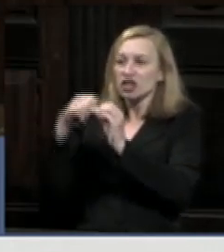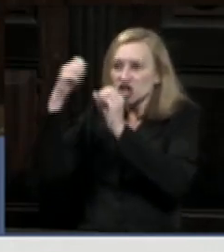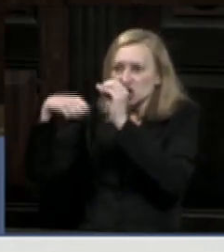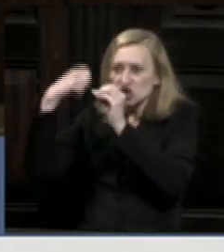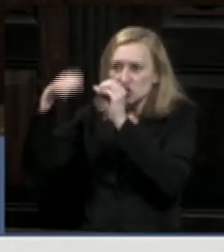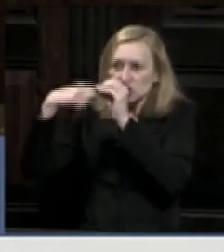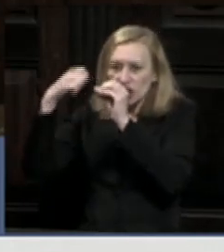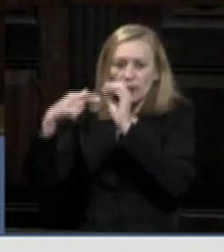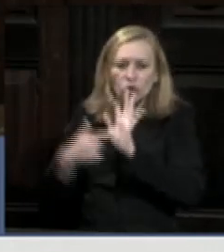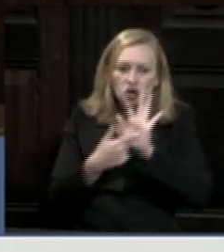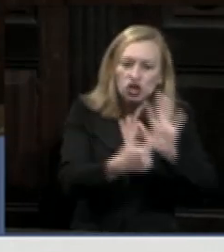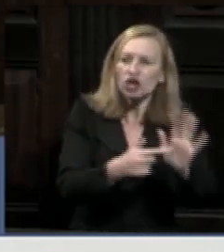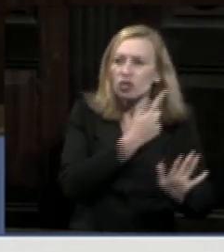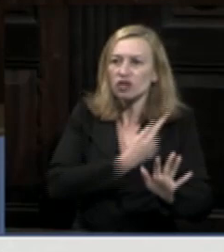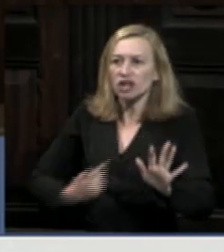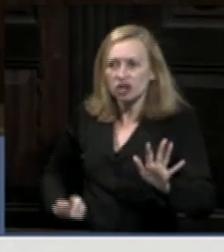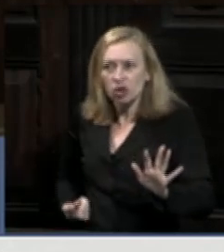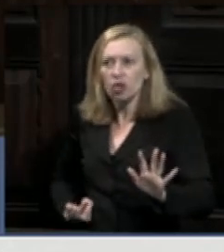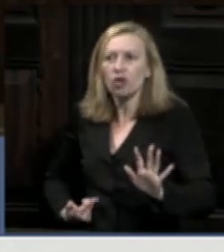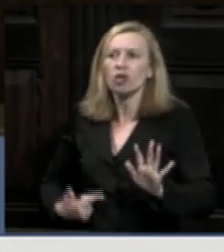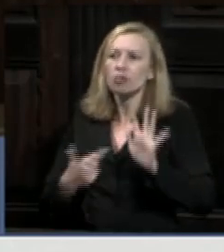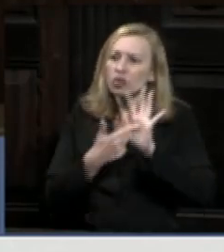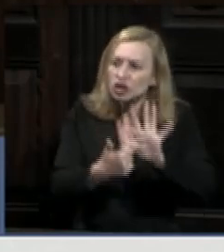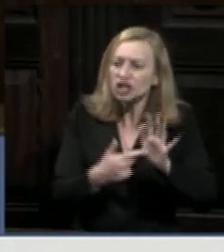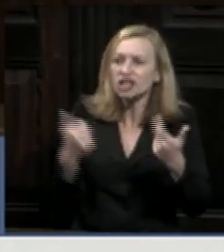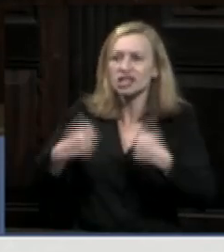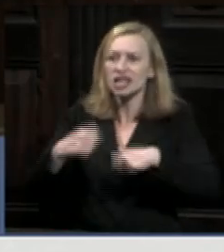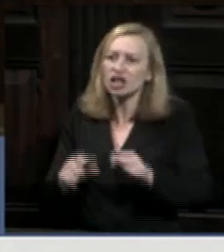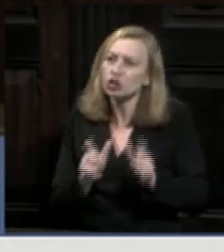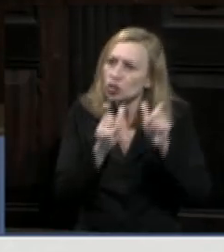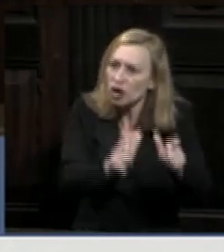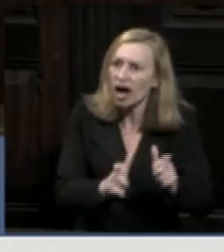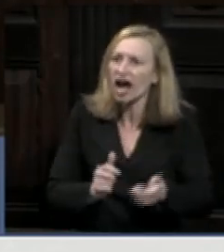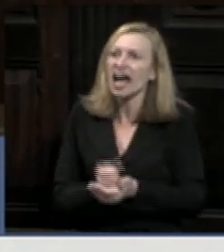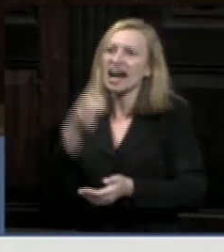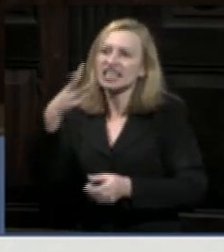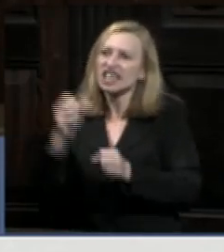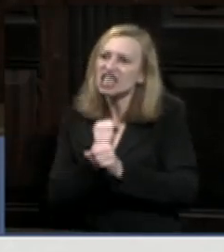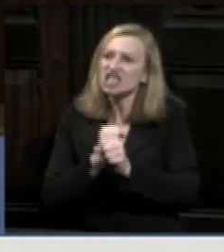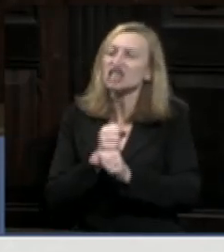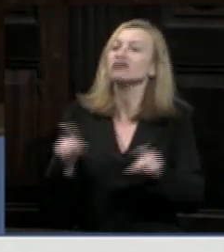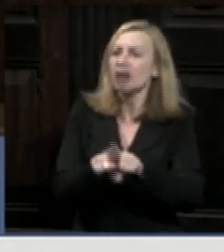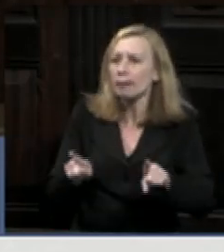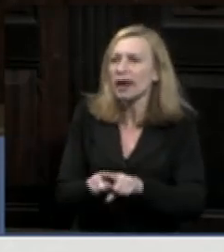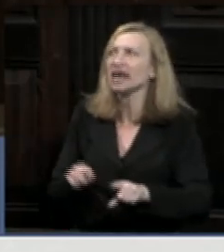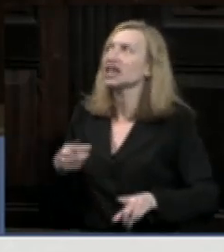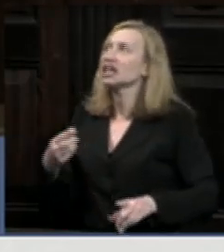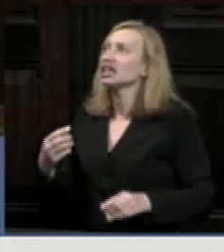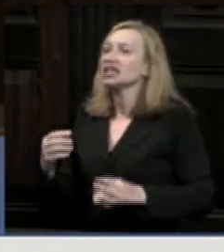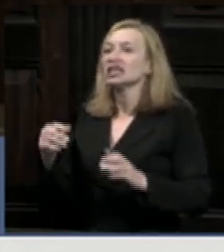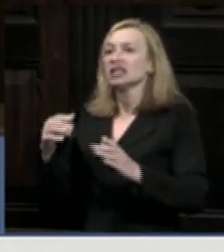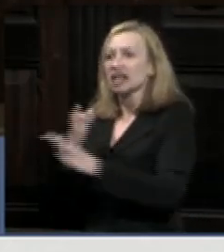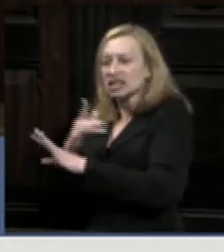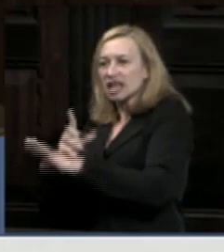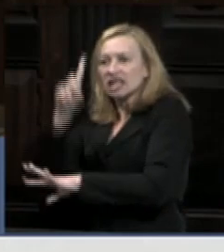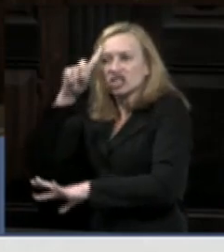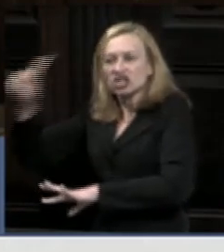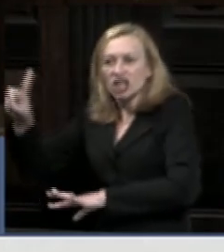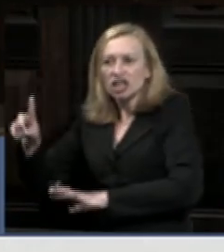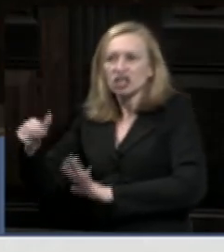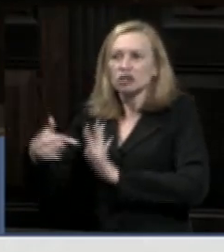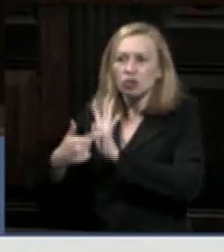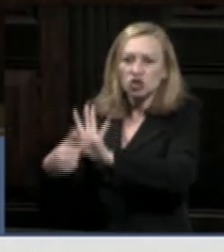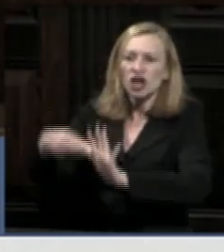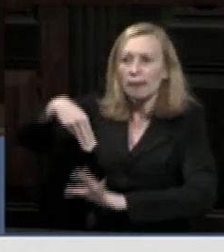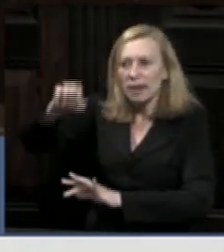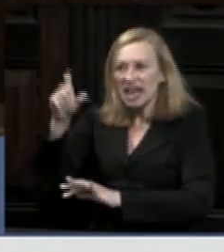que a obra foi abandonada o deputado doutor julianelli há três anos e na cidade de deus não tem milícia pelo contrário pelo que a